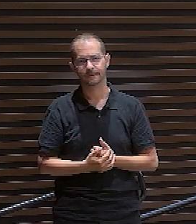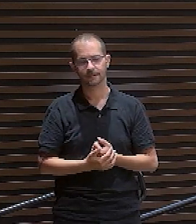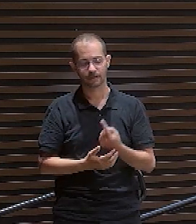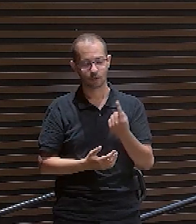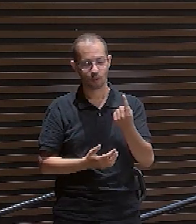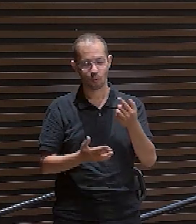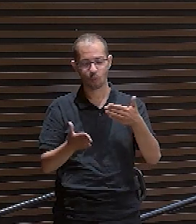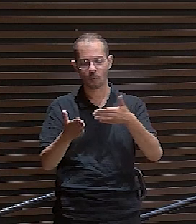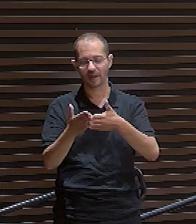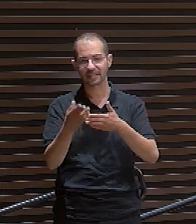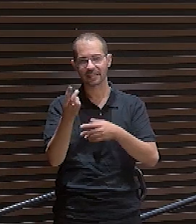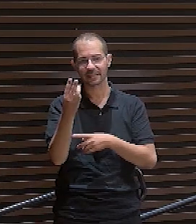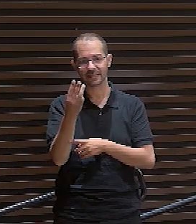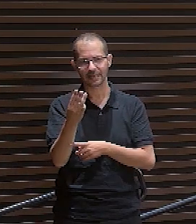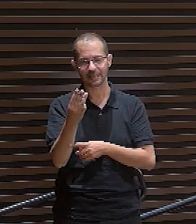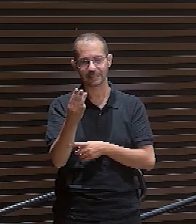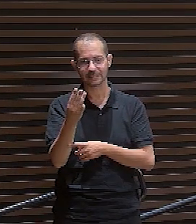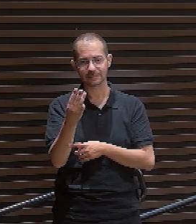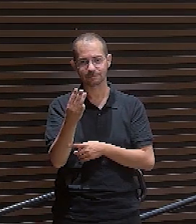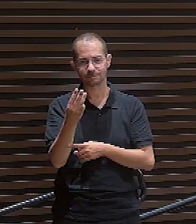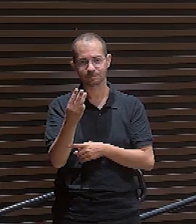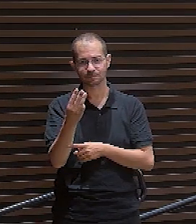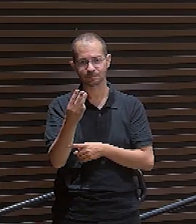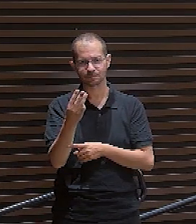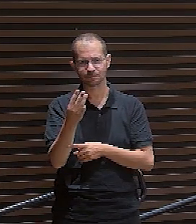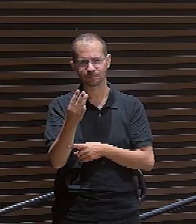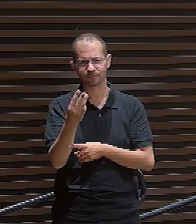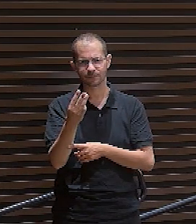1:3, ele diz, quão